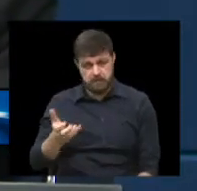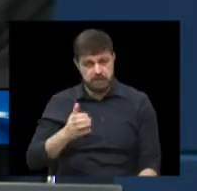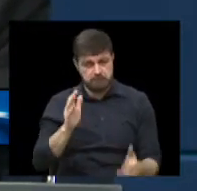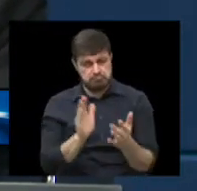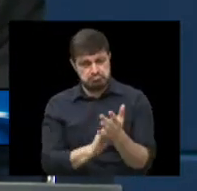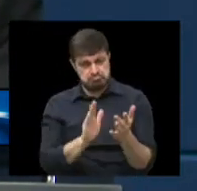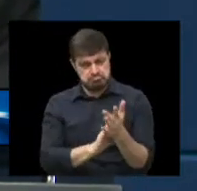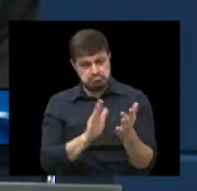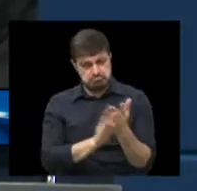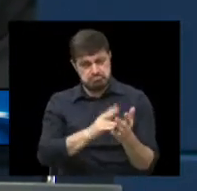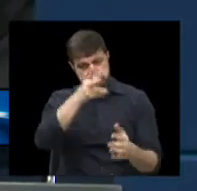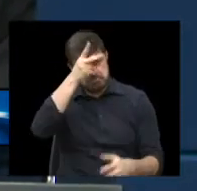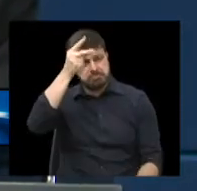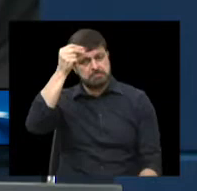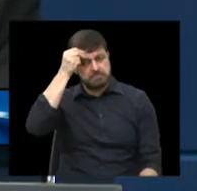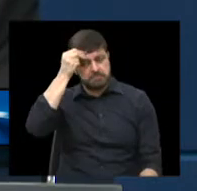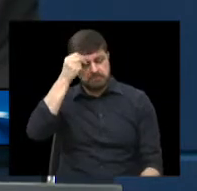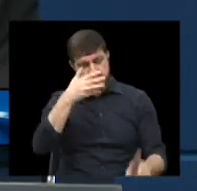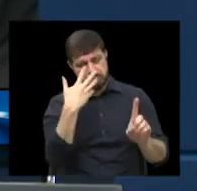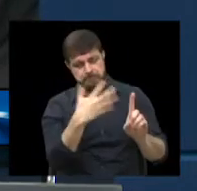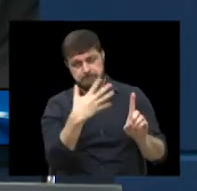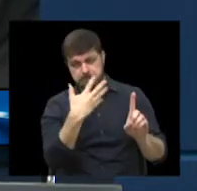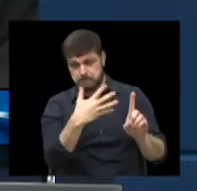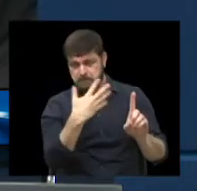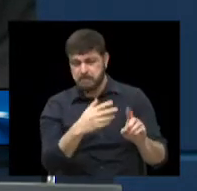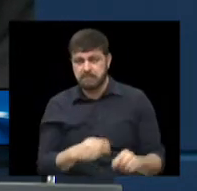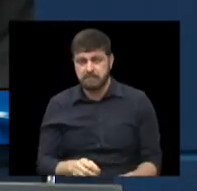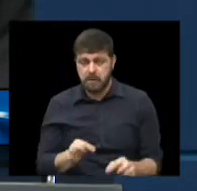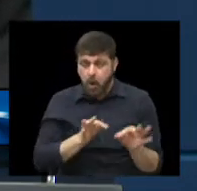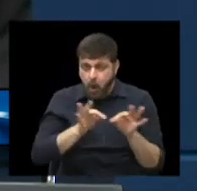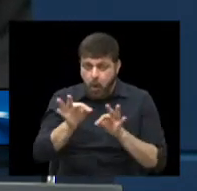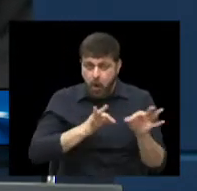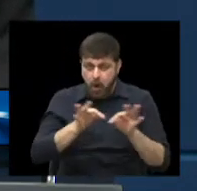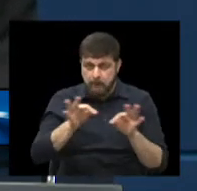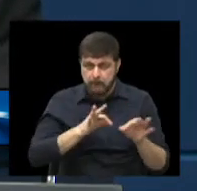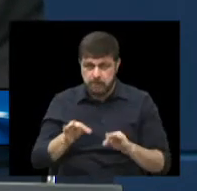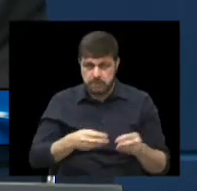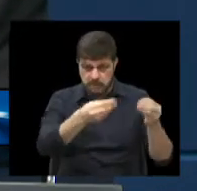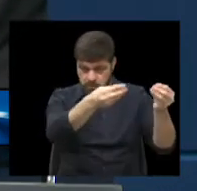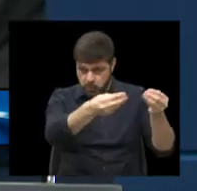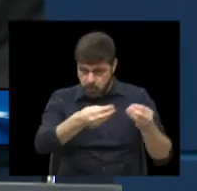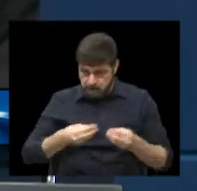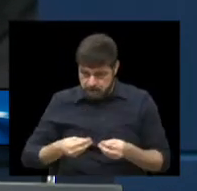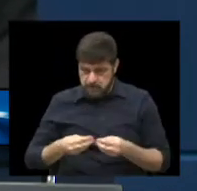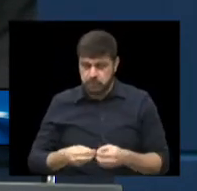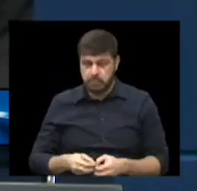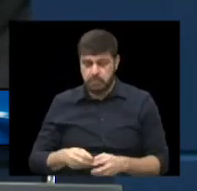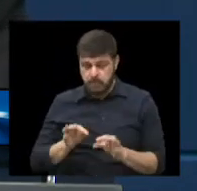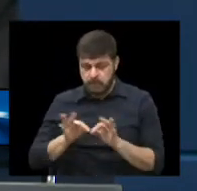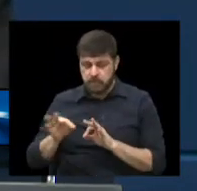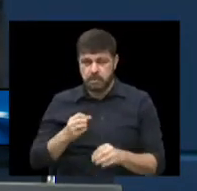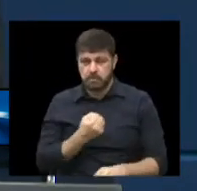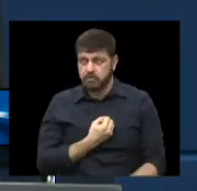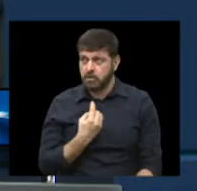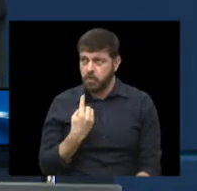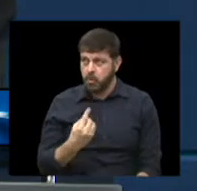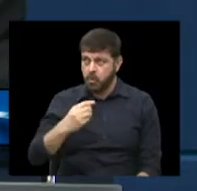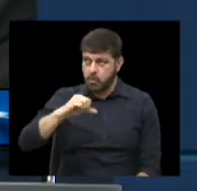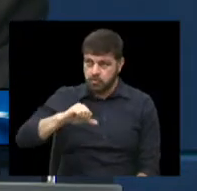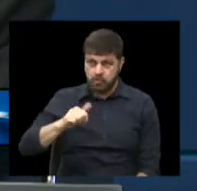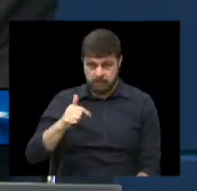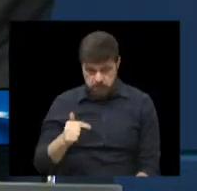parabenizar o Executivo Municipal do envio do projeto do Refis, de número 192,